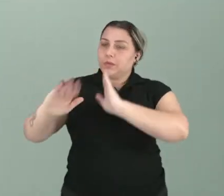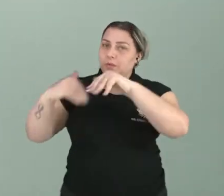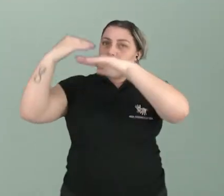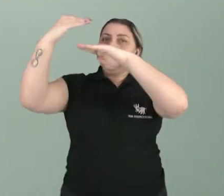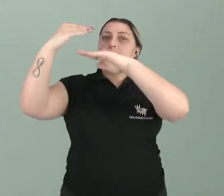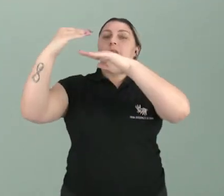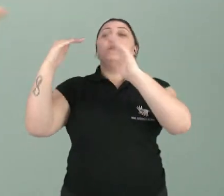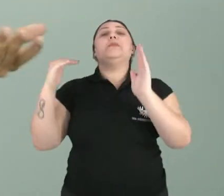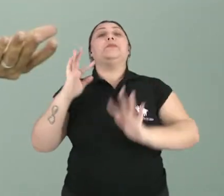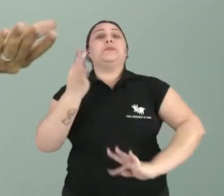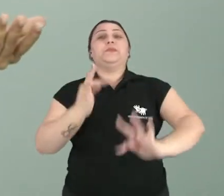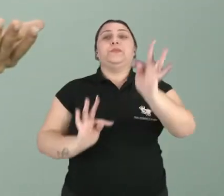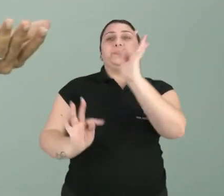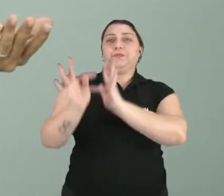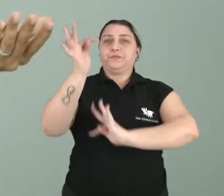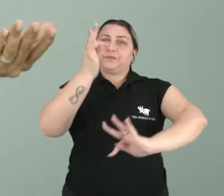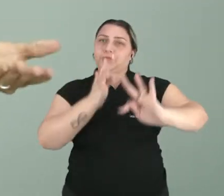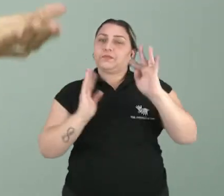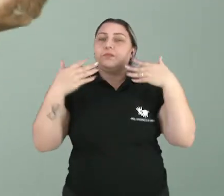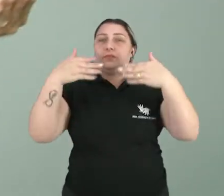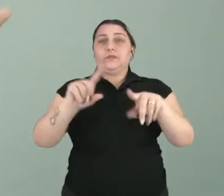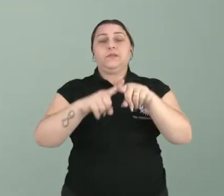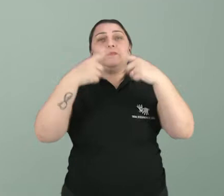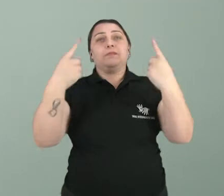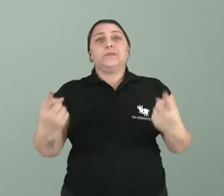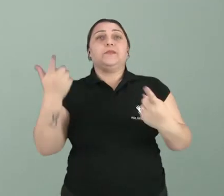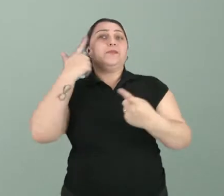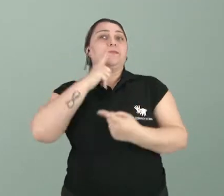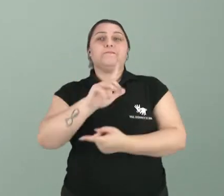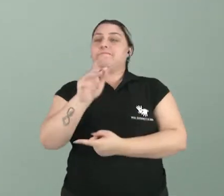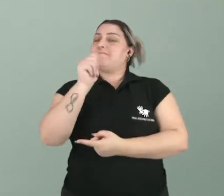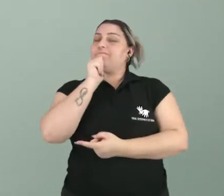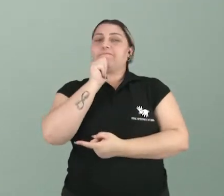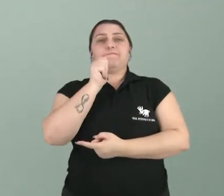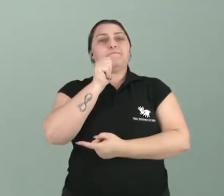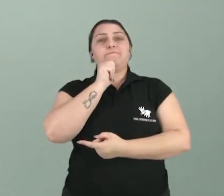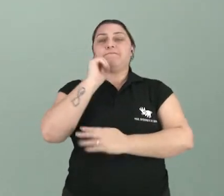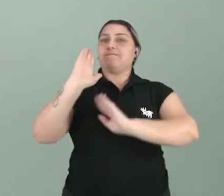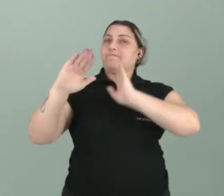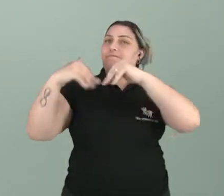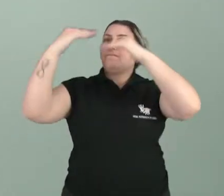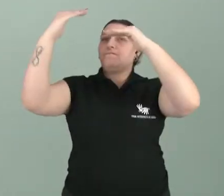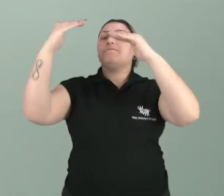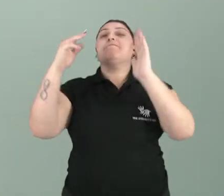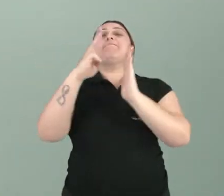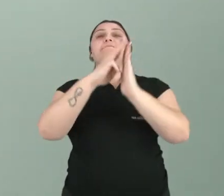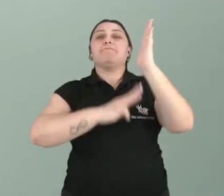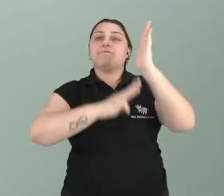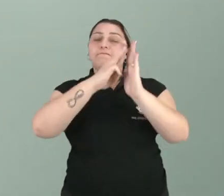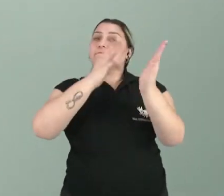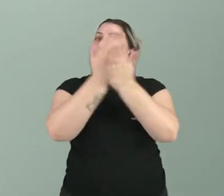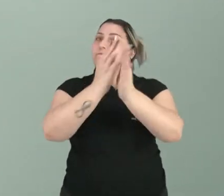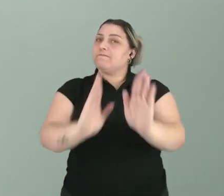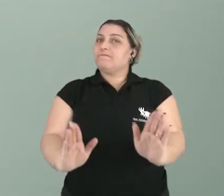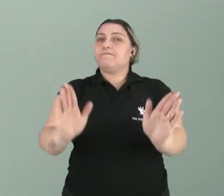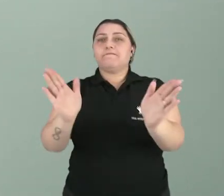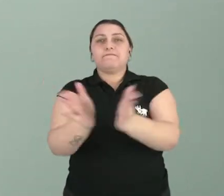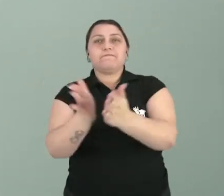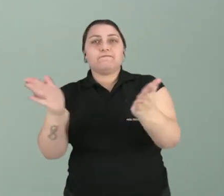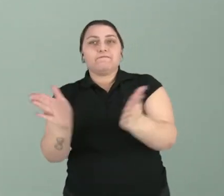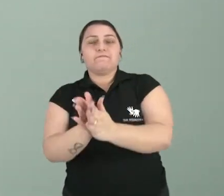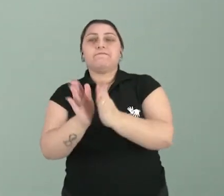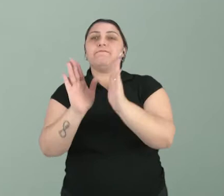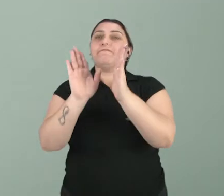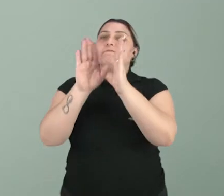evoluindo, a tecnologia está chegando para todo mundo, mas ninguém conseguiu ainda desenvolver um método para acabar com a pobreza,